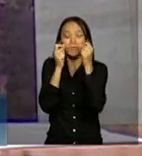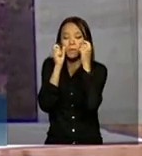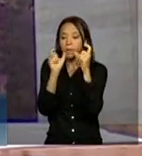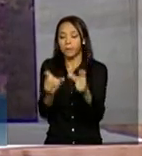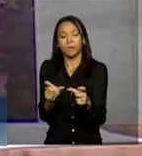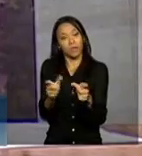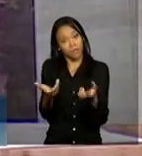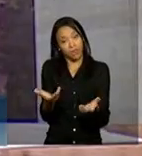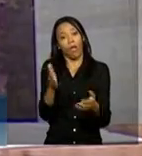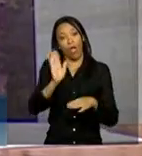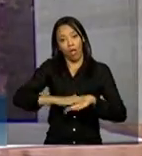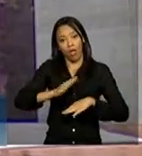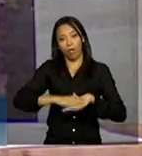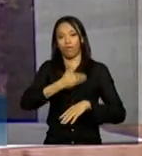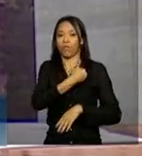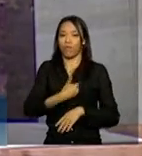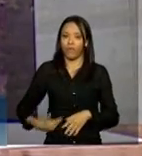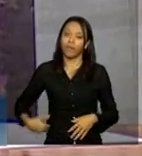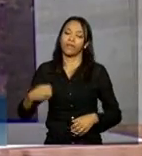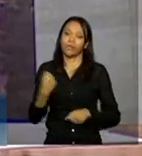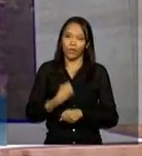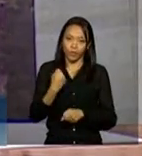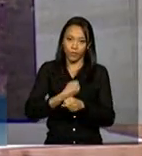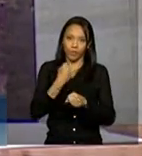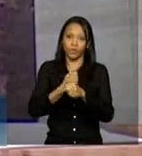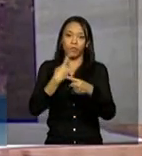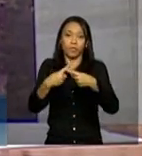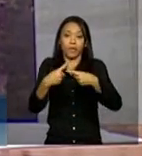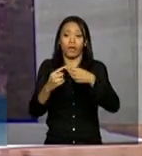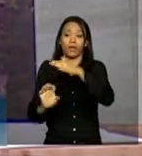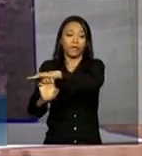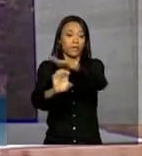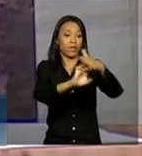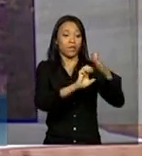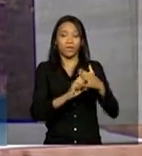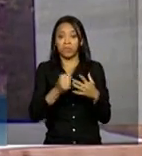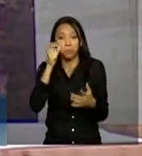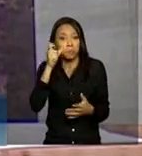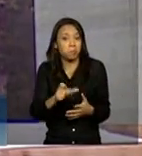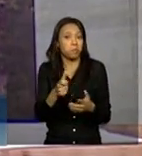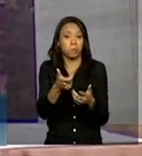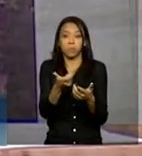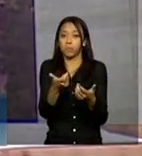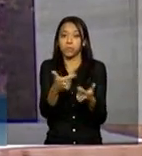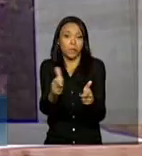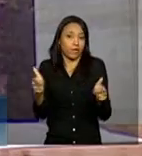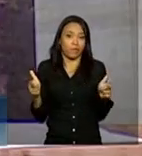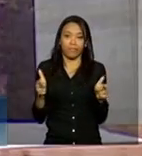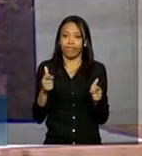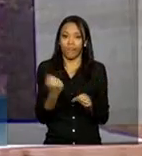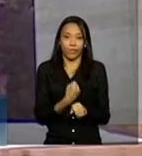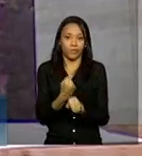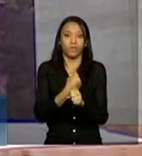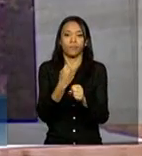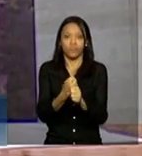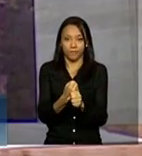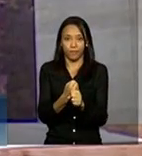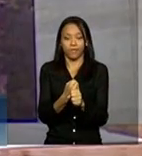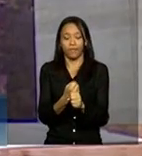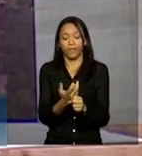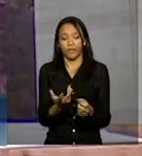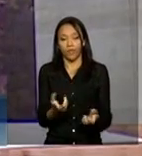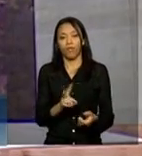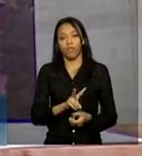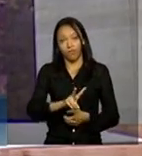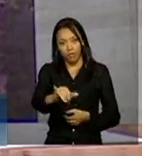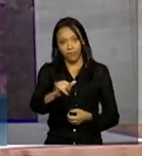como obras públicas. Ou seja, esse equilíbrio entre obra pública e concessões ao setor privado vai ser o que